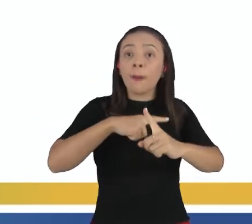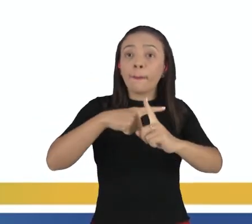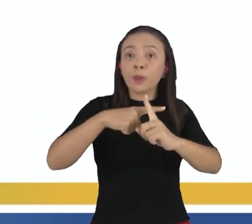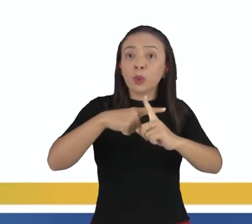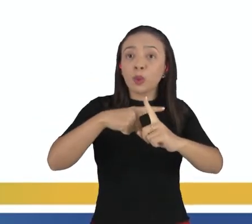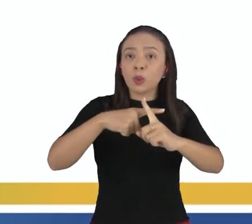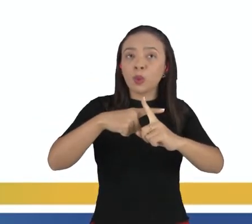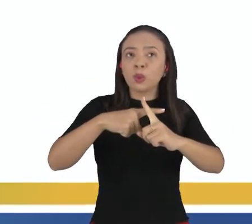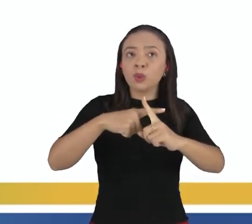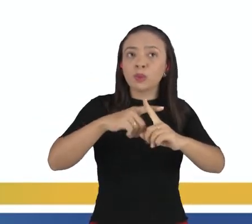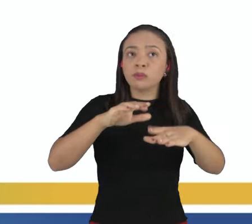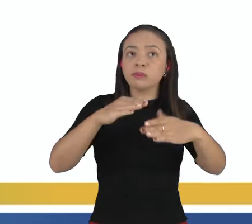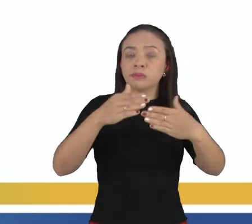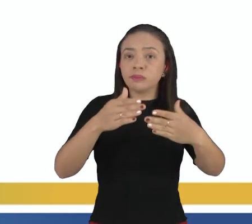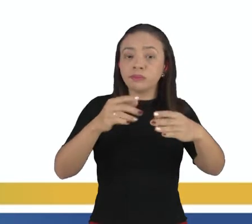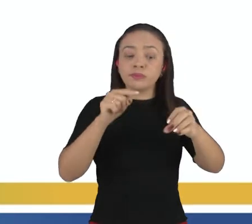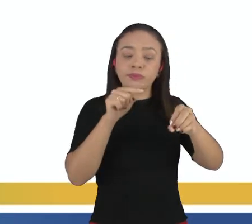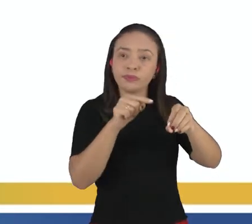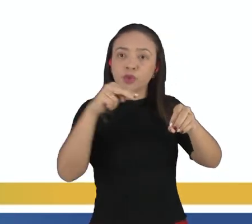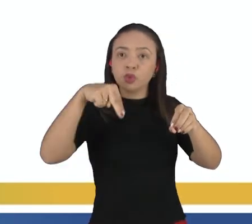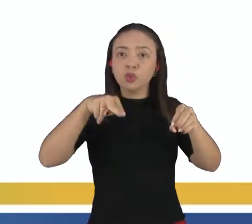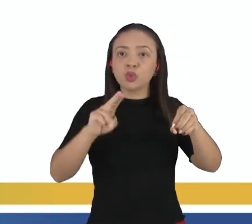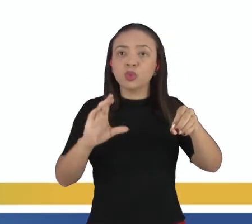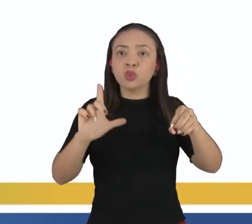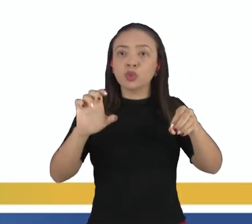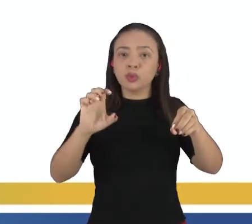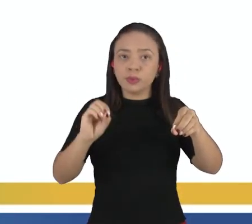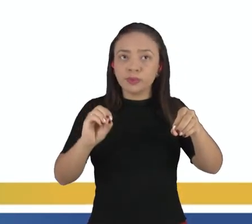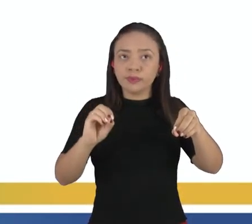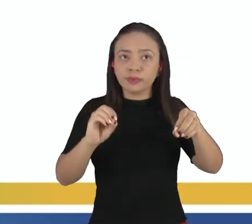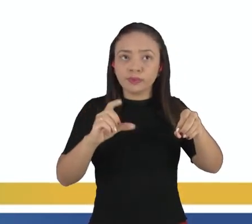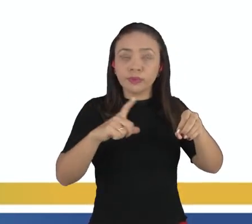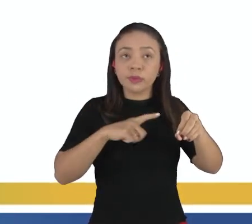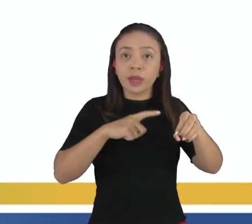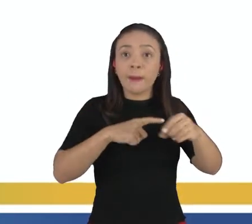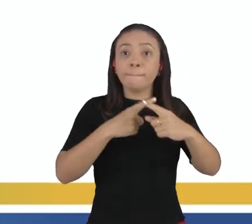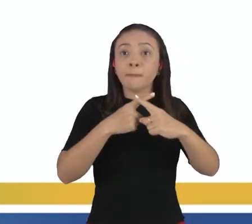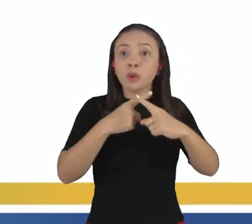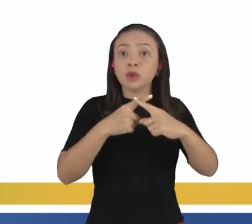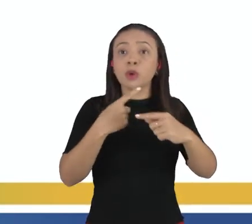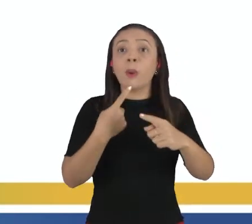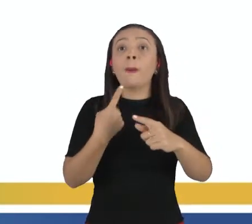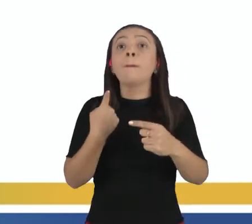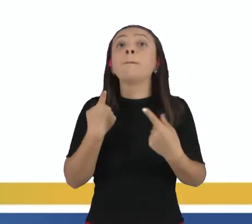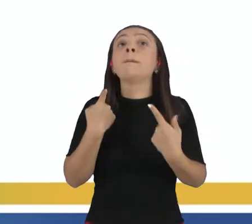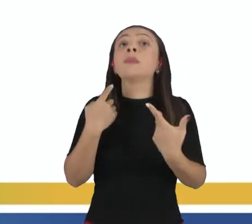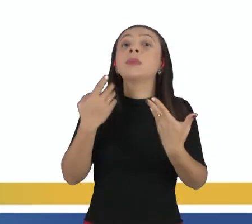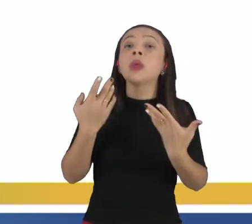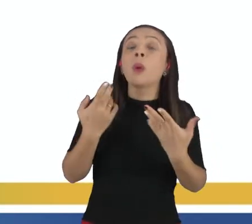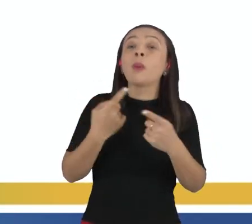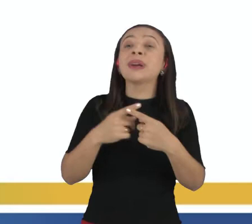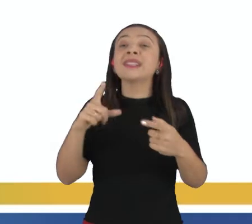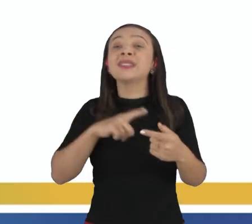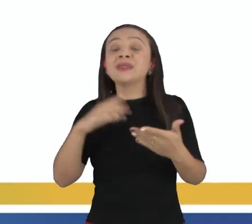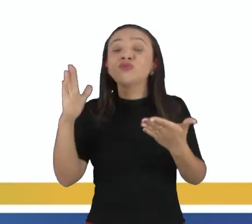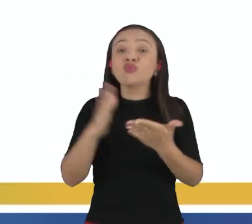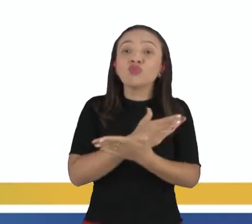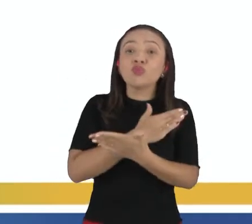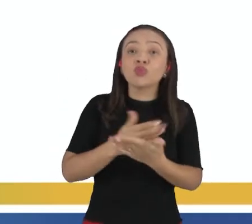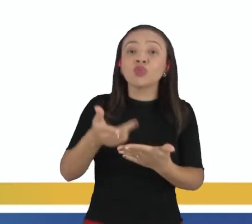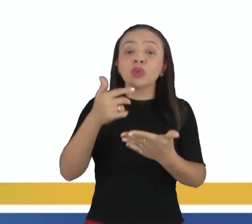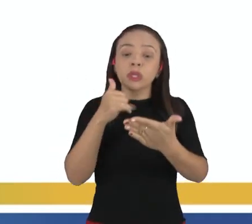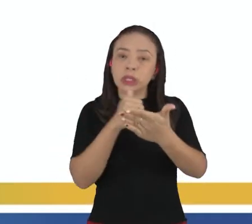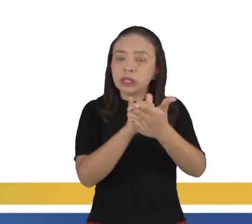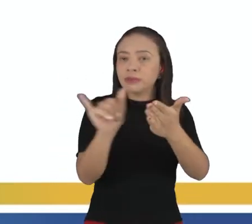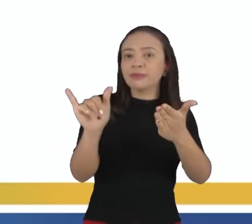núcleo, então, teria uma carga positiva, porque existiam algumas partículas que sofriam desvio. E aí a gente viu no